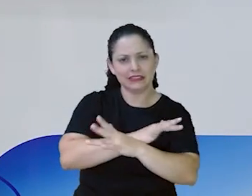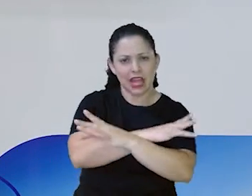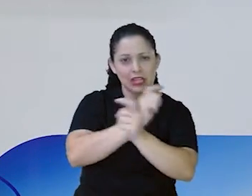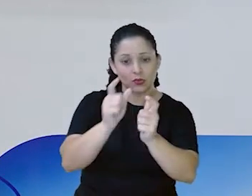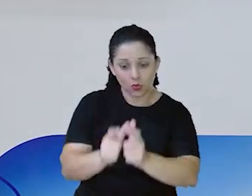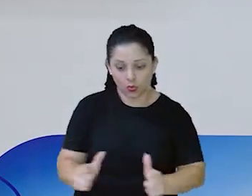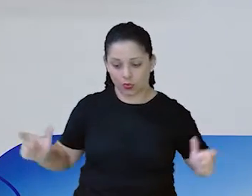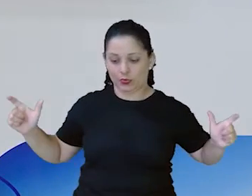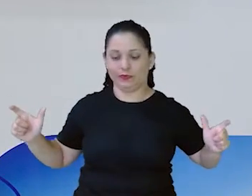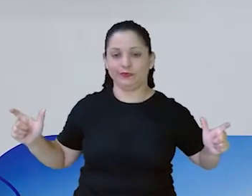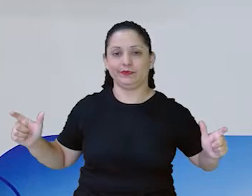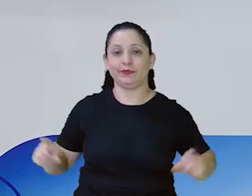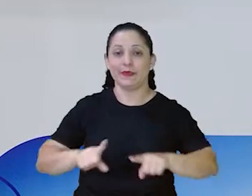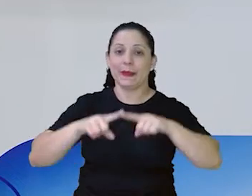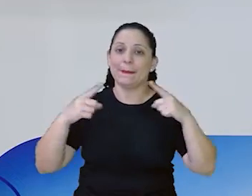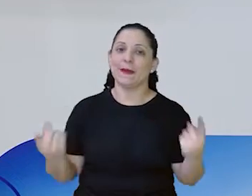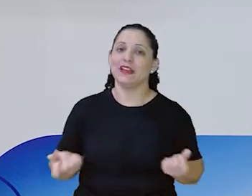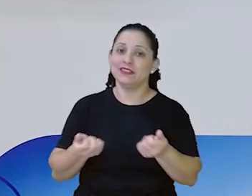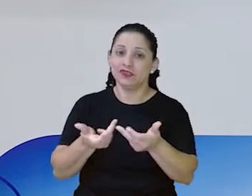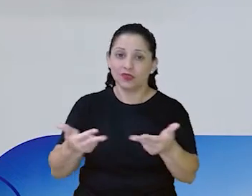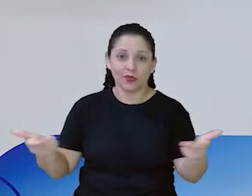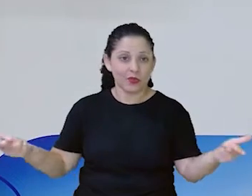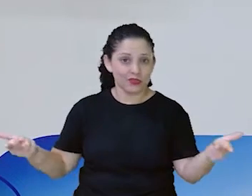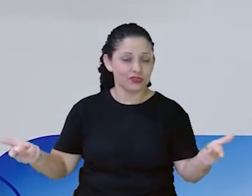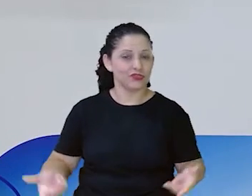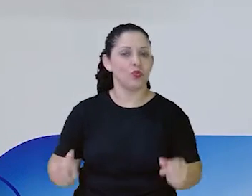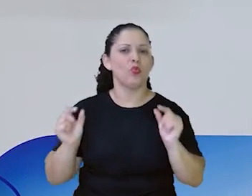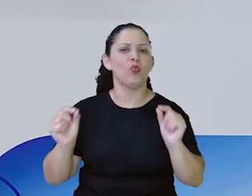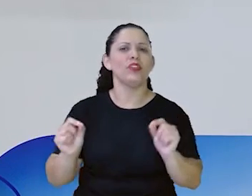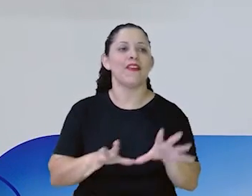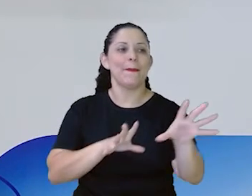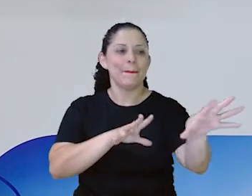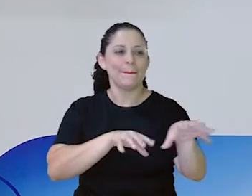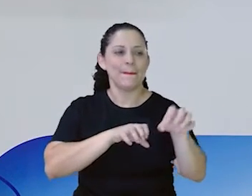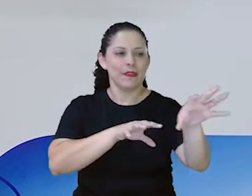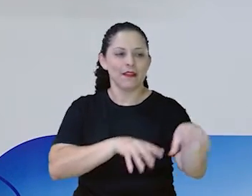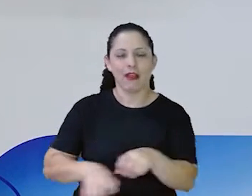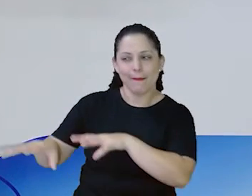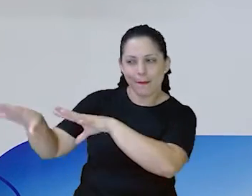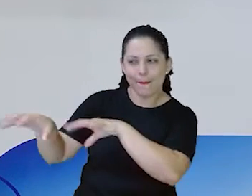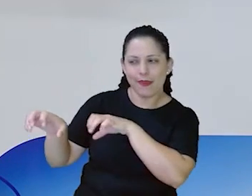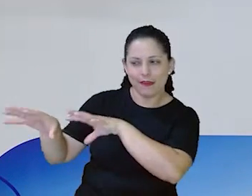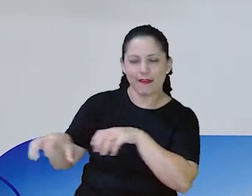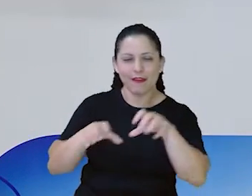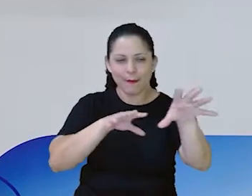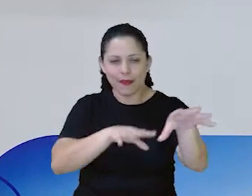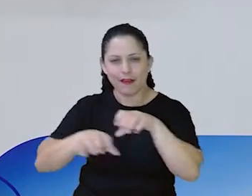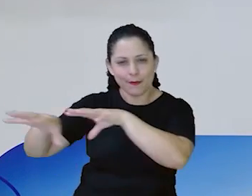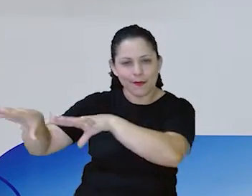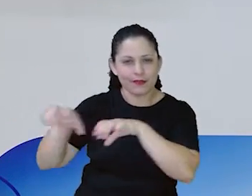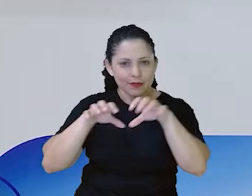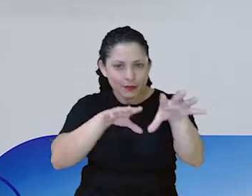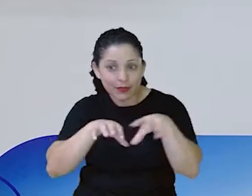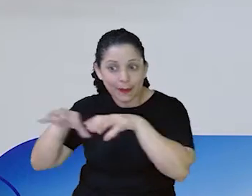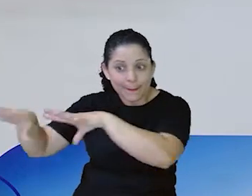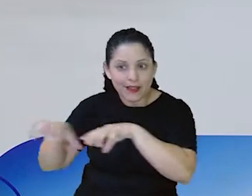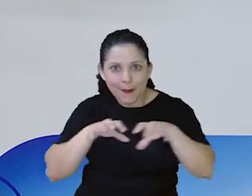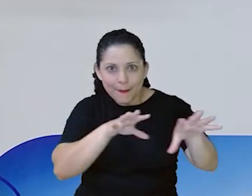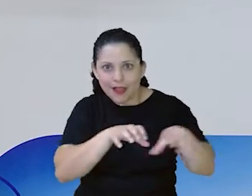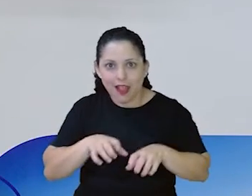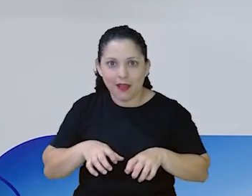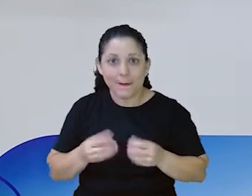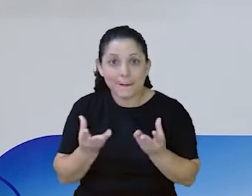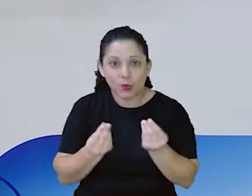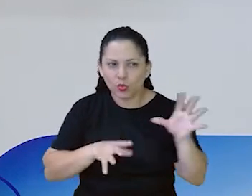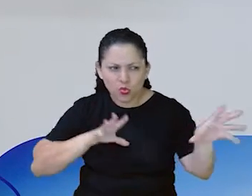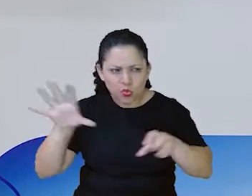Mas tudo isso que a gente precisa, a gente vai extraindo da natureza, extraindo. Será que se a gente fizer isso de forma